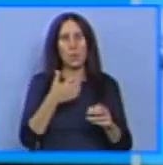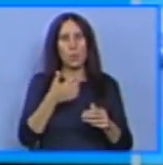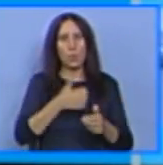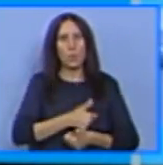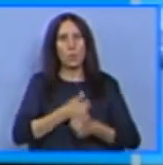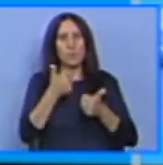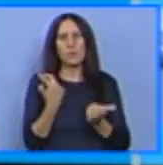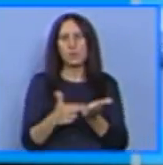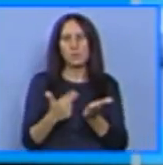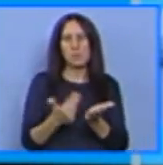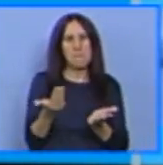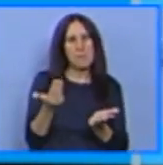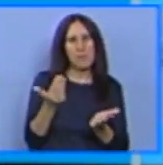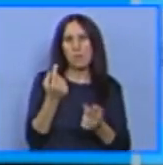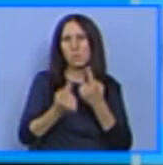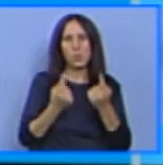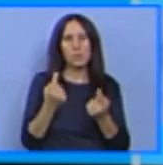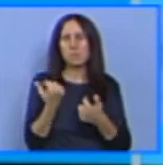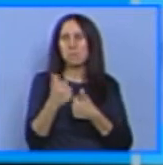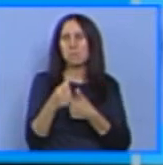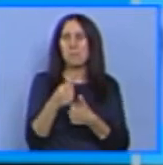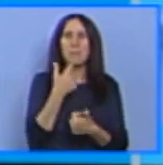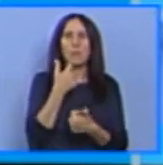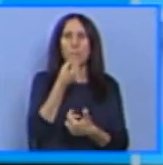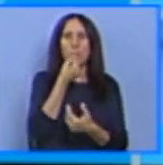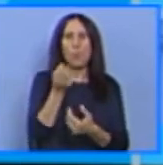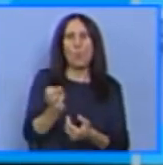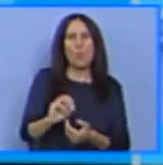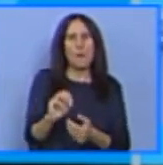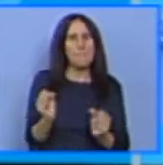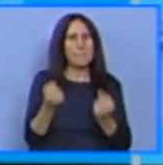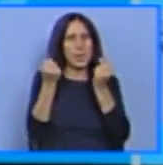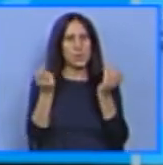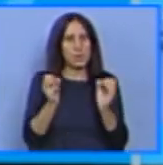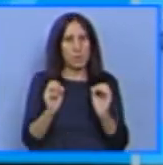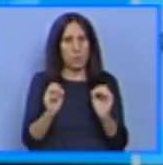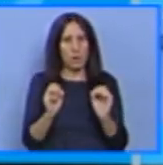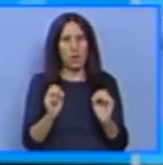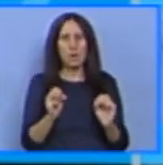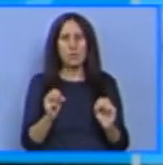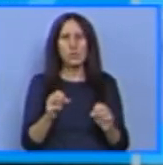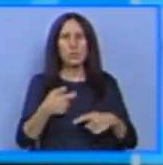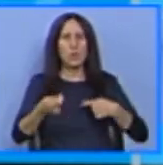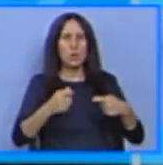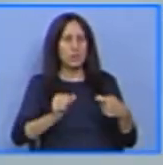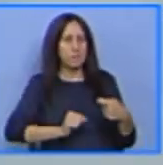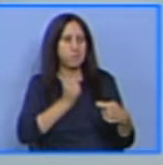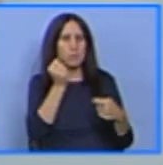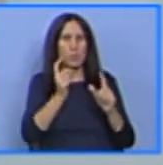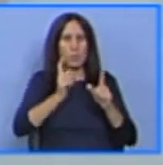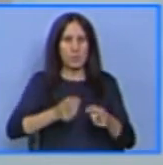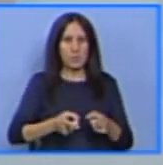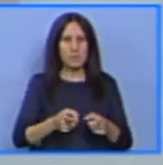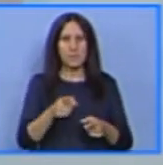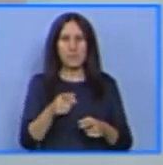cansam de estar à espera de qualquer coisa, mesmo umas batatas para comer, e já não há. E, portanto, começam a assaltar lojas, e